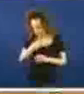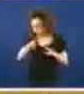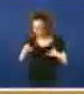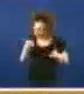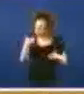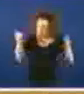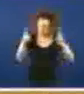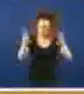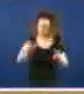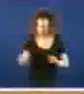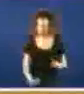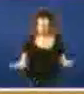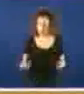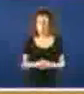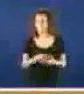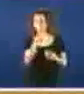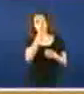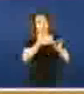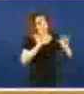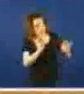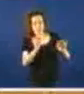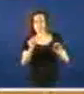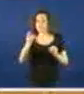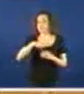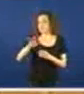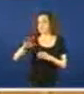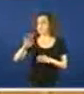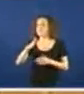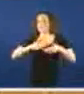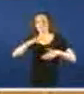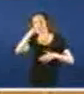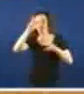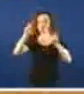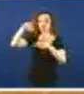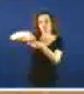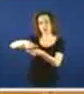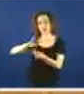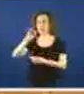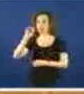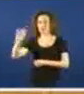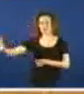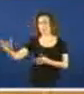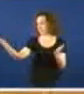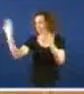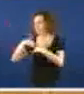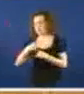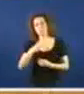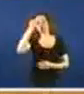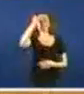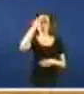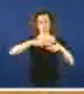Despois de non poder atopar un disfraz de sobre, pensei en disfrazarme de